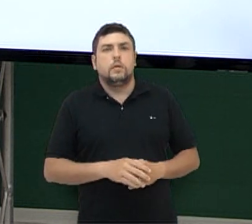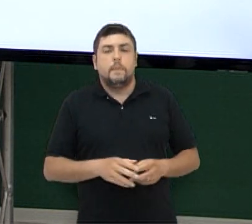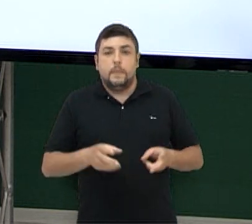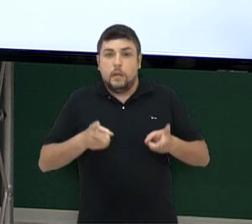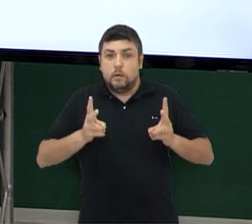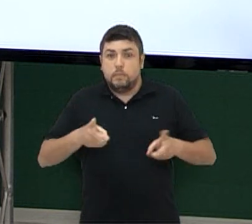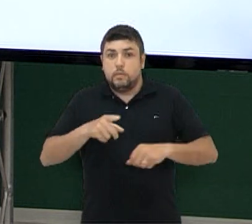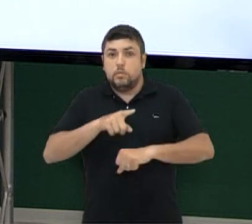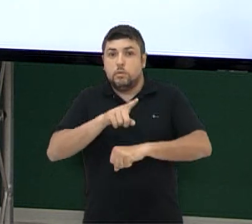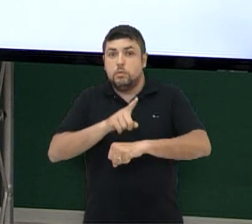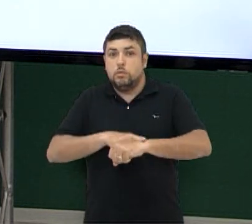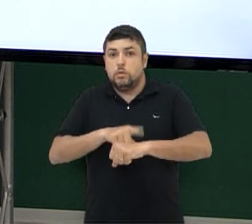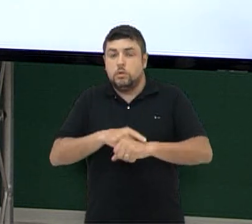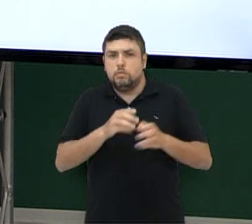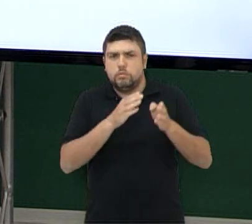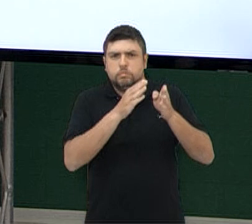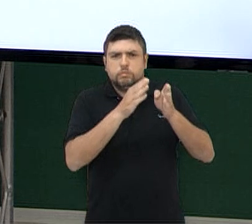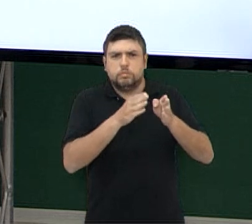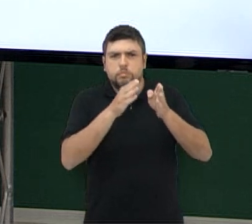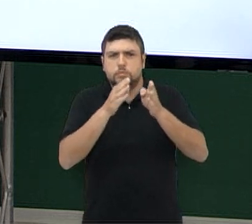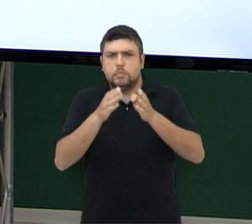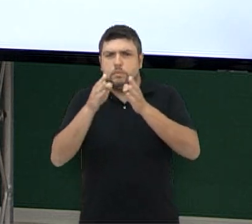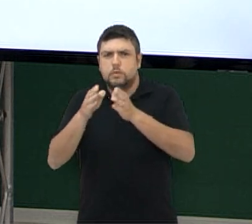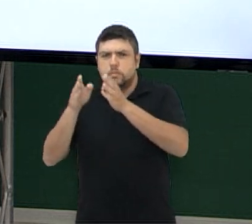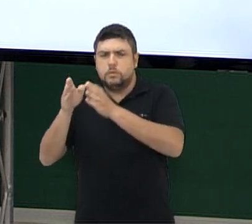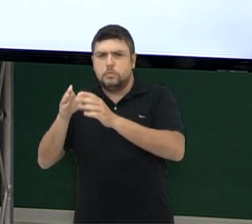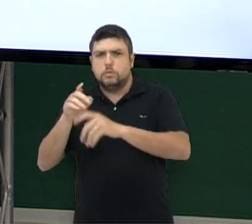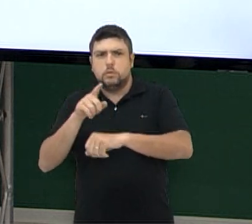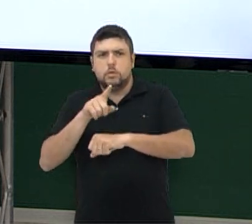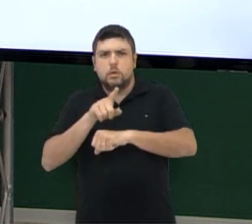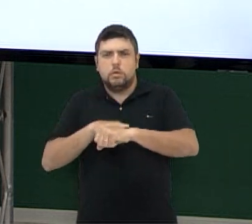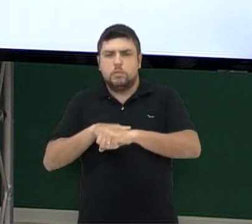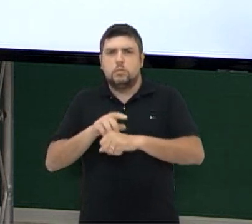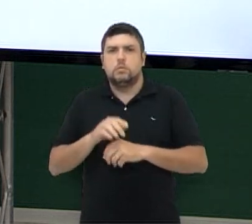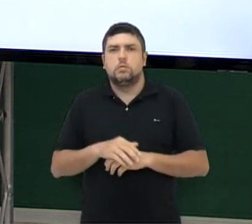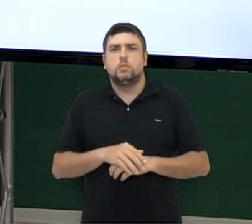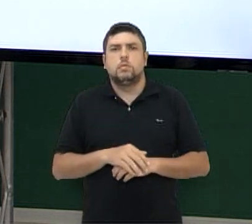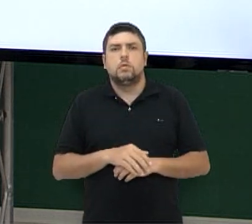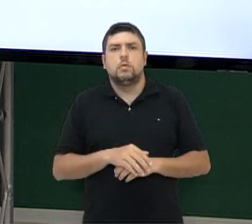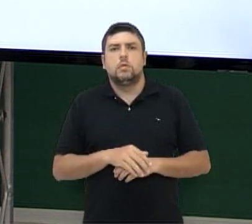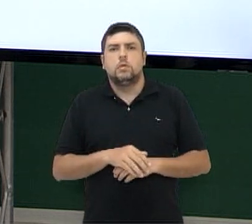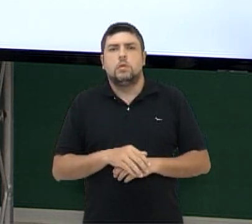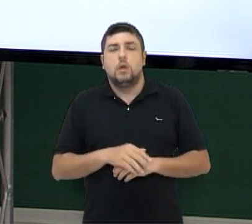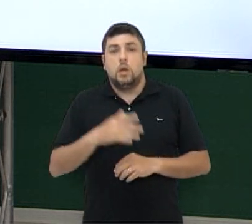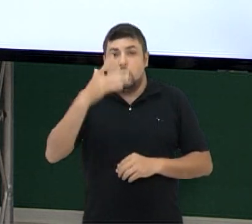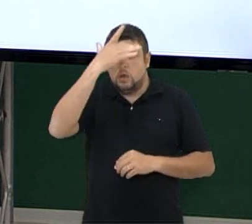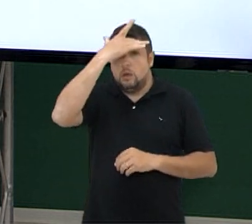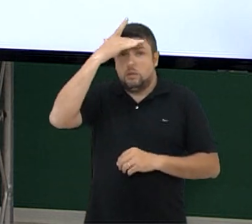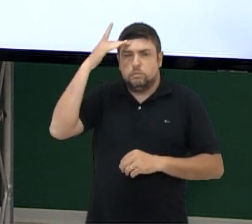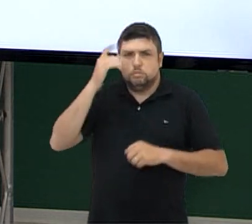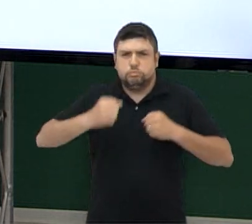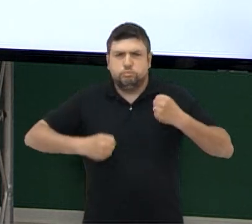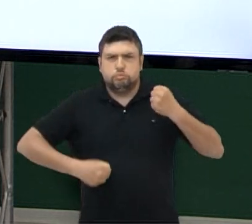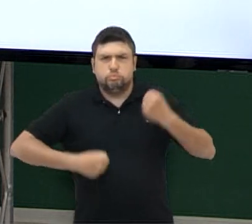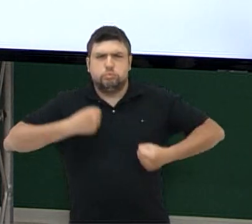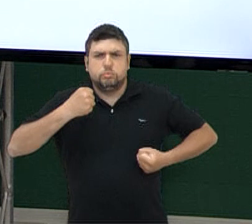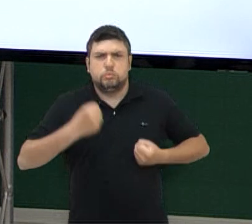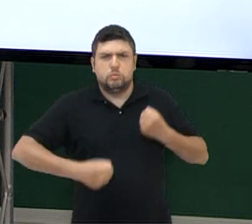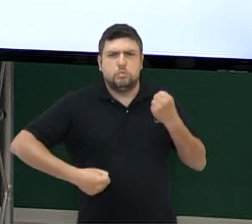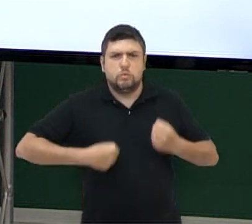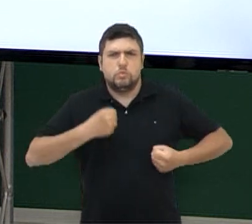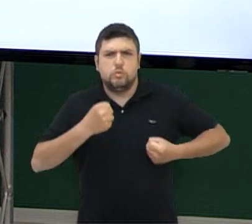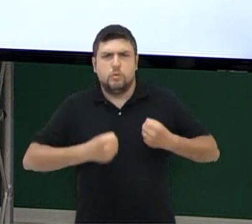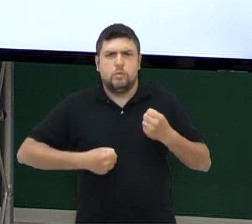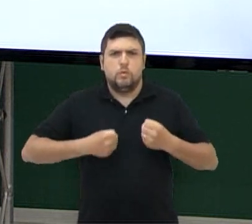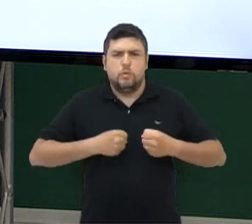intervalo de tempo e aqui, no caso, né, a pessoa, né, ela está percorrendo